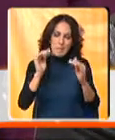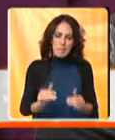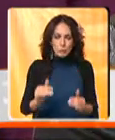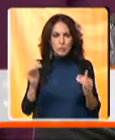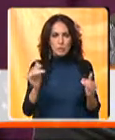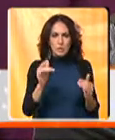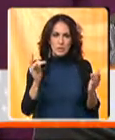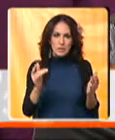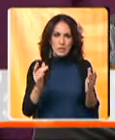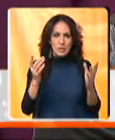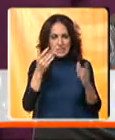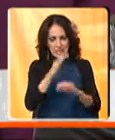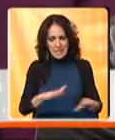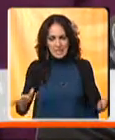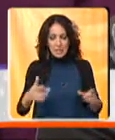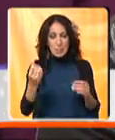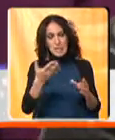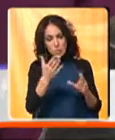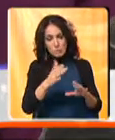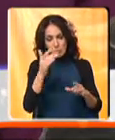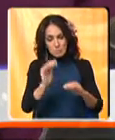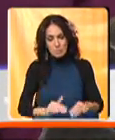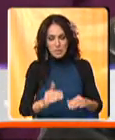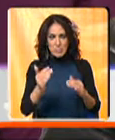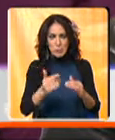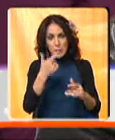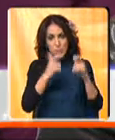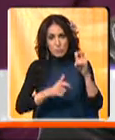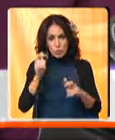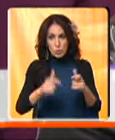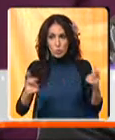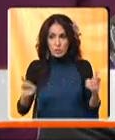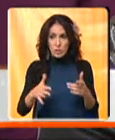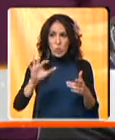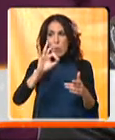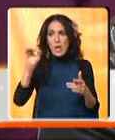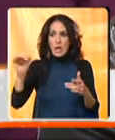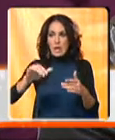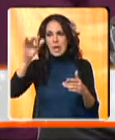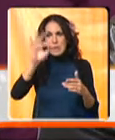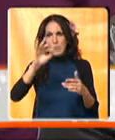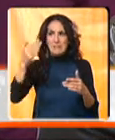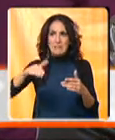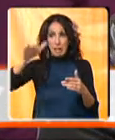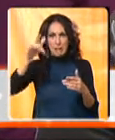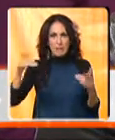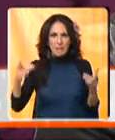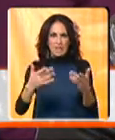diminuir a quantidade de pessoas que chegam a esta idade, que é bastante... É que tem 47 anos, se não me engano. 47. Não é?